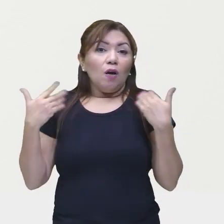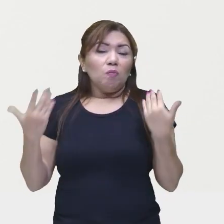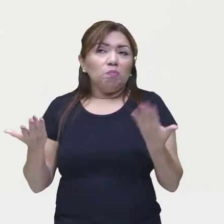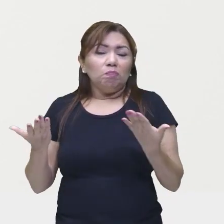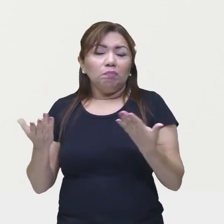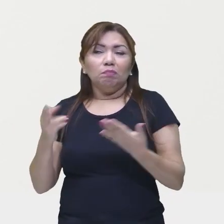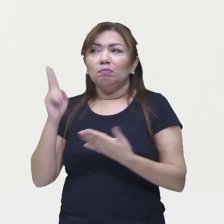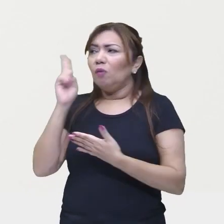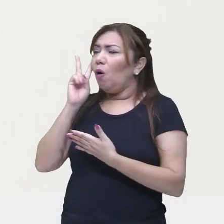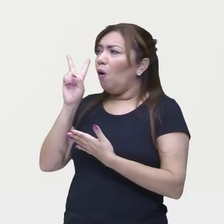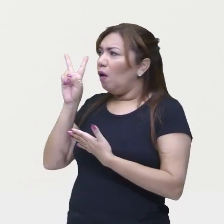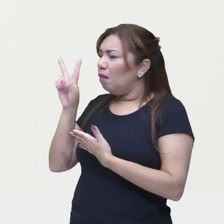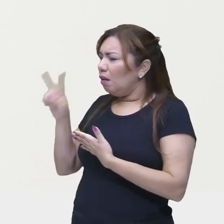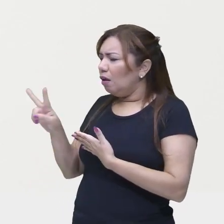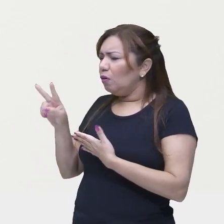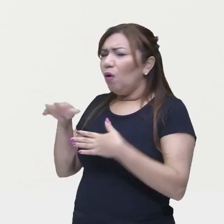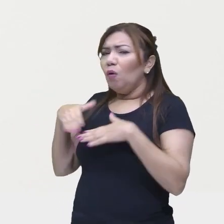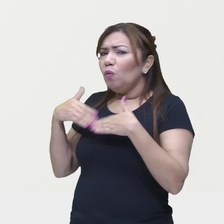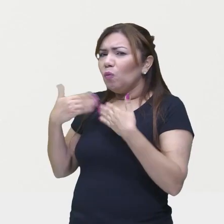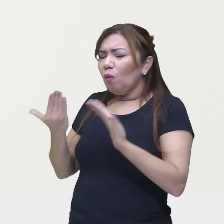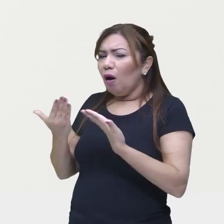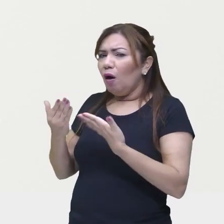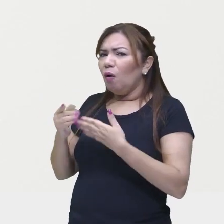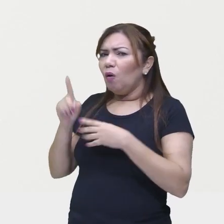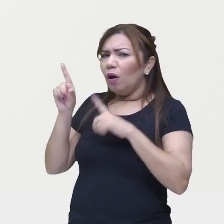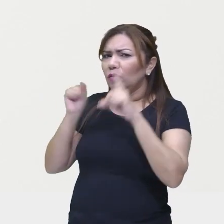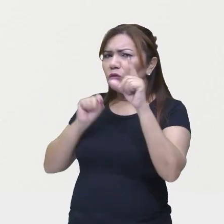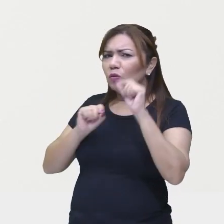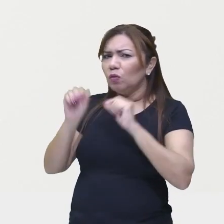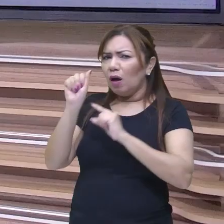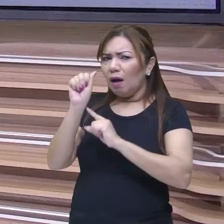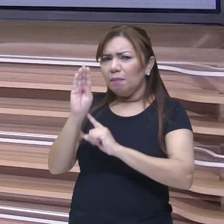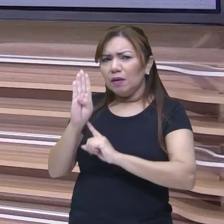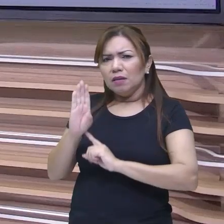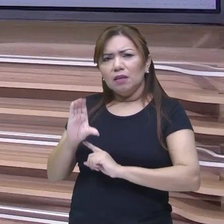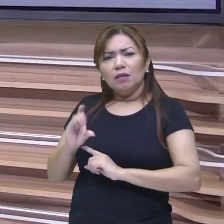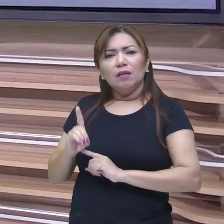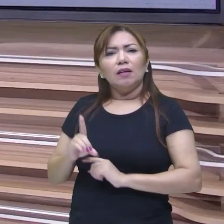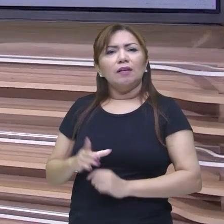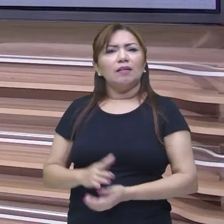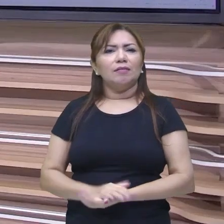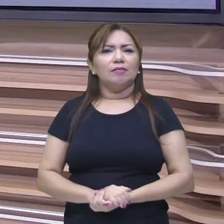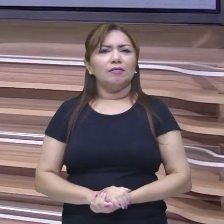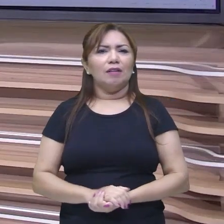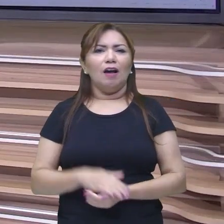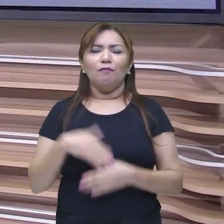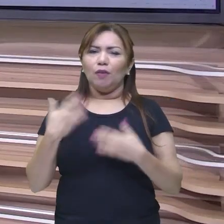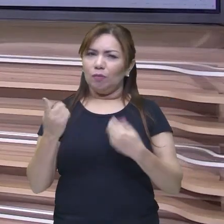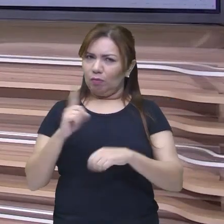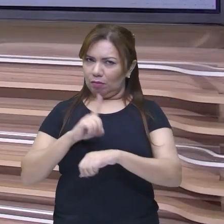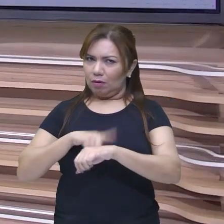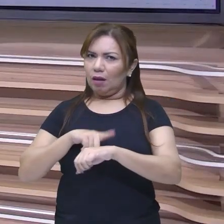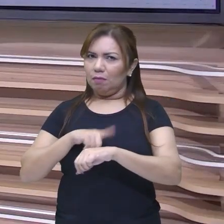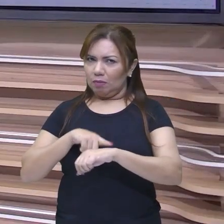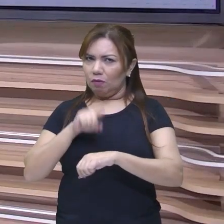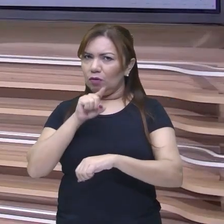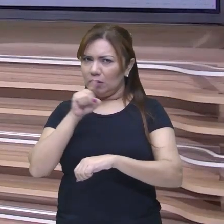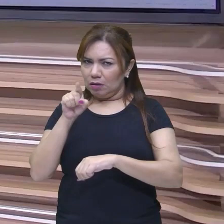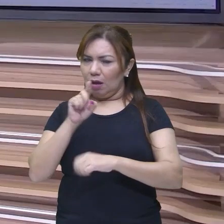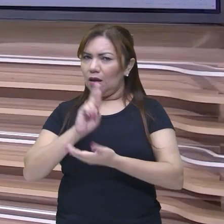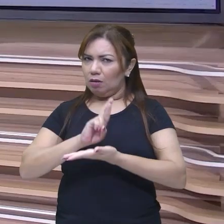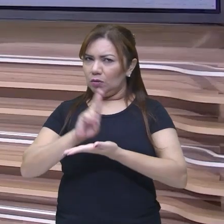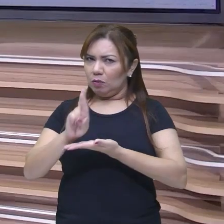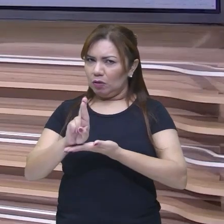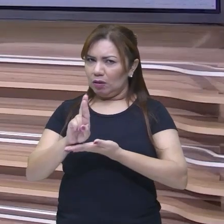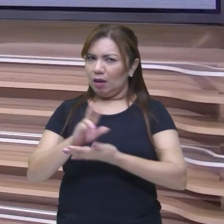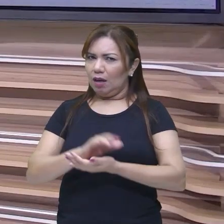não verbal, qual dessas opções é a correta? Nós vamos dar um tempinho para você resolver essas